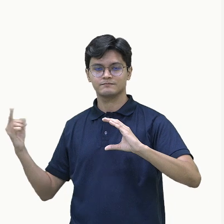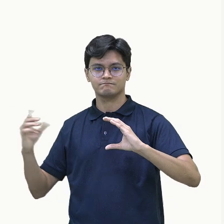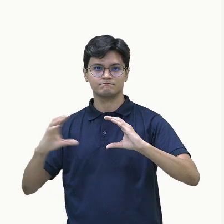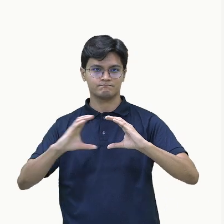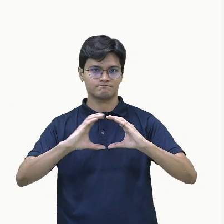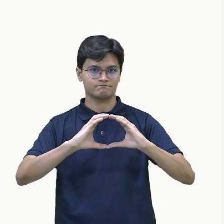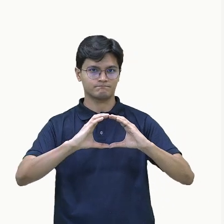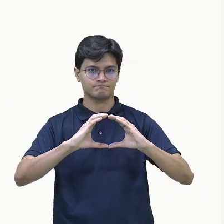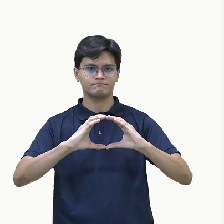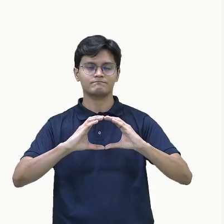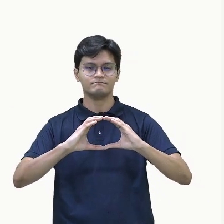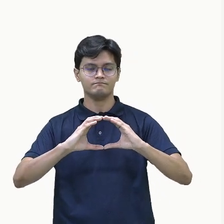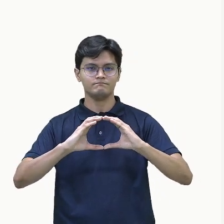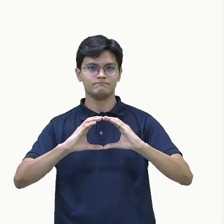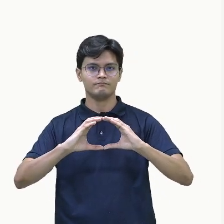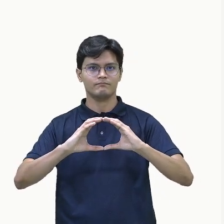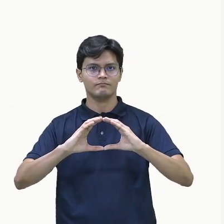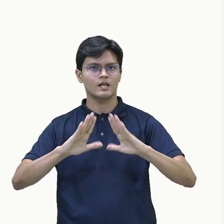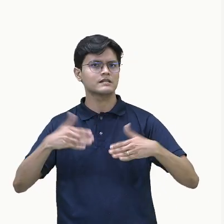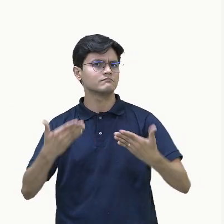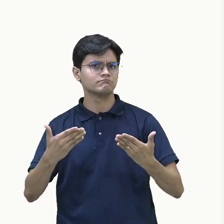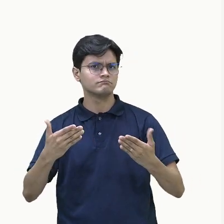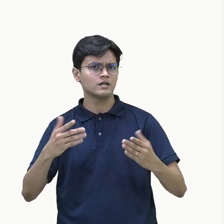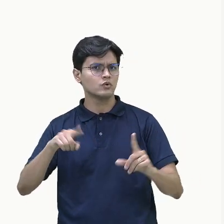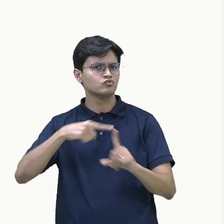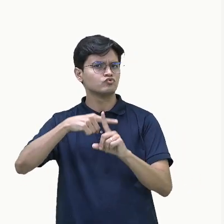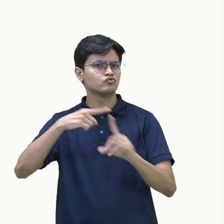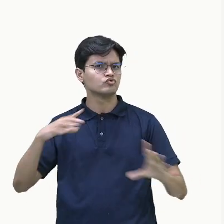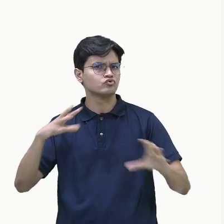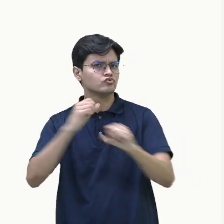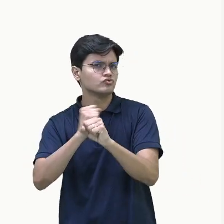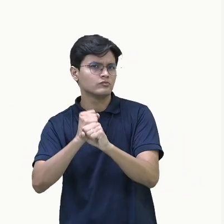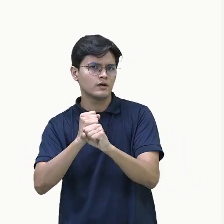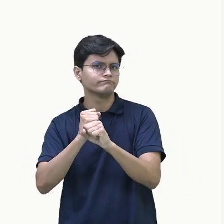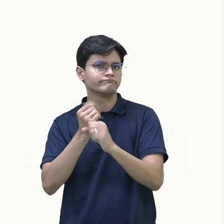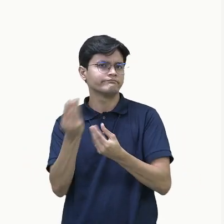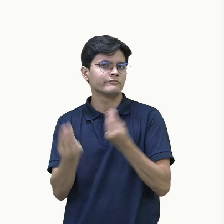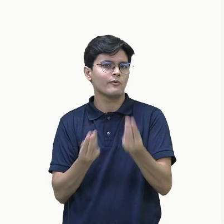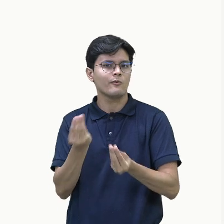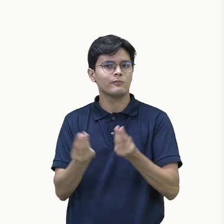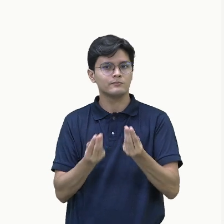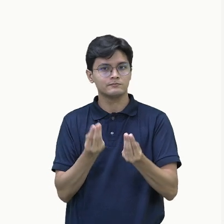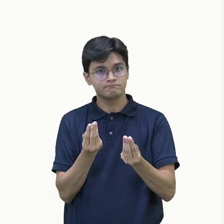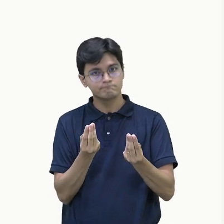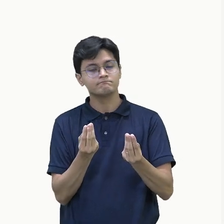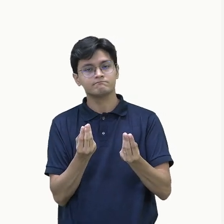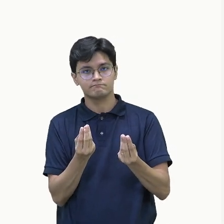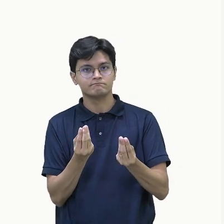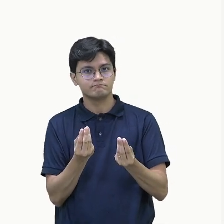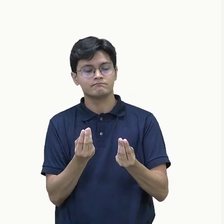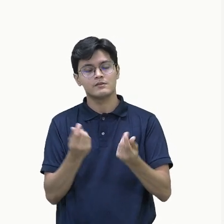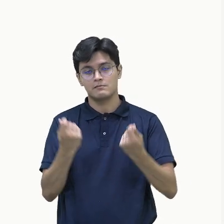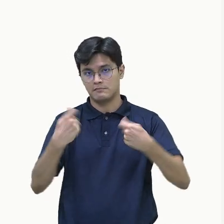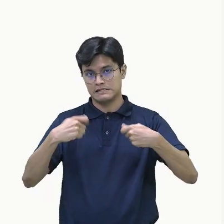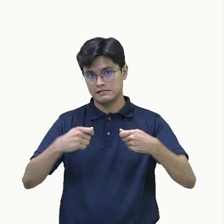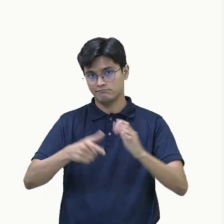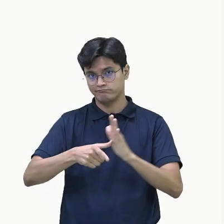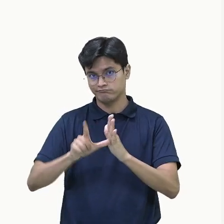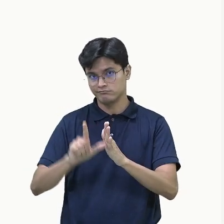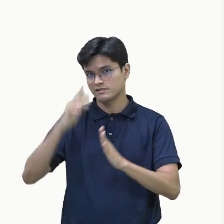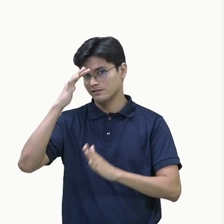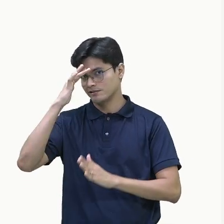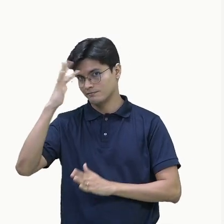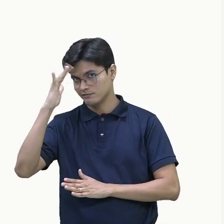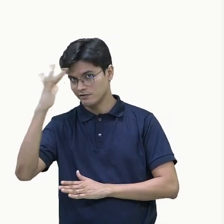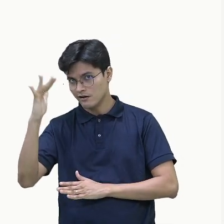Então, para somar, para saber o total, eu teria que imaginar o seguinte: o Theo,